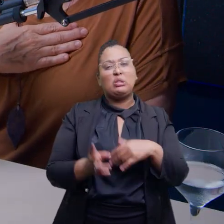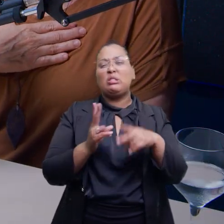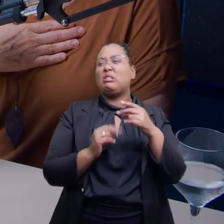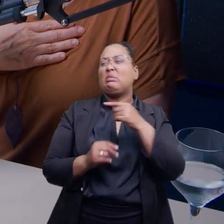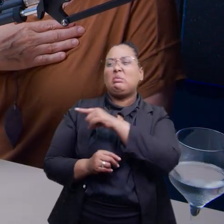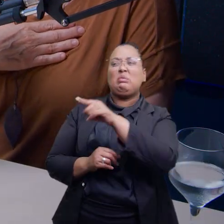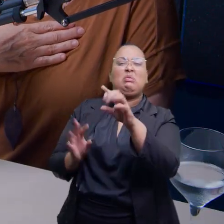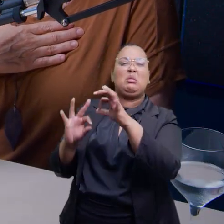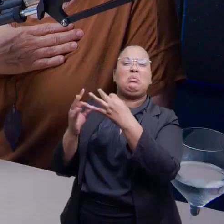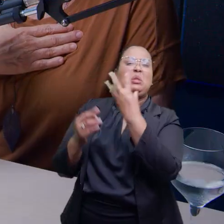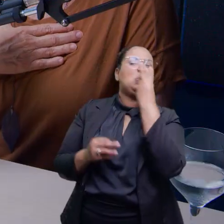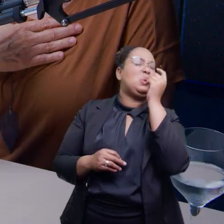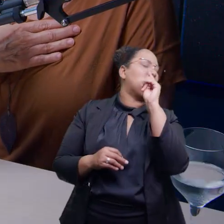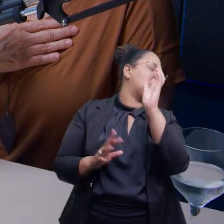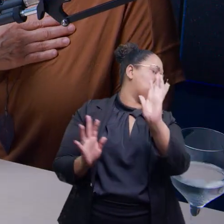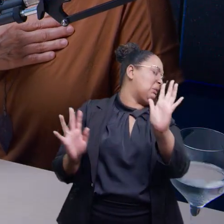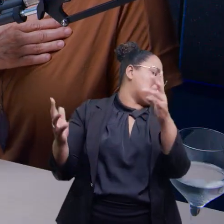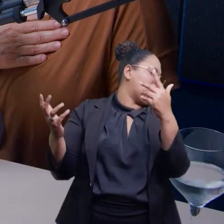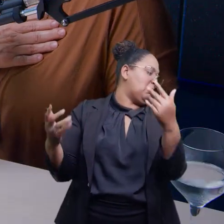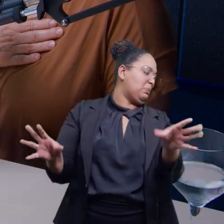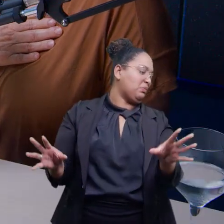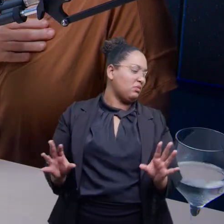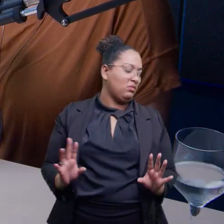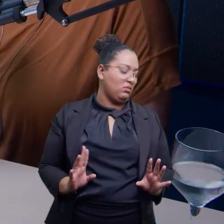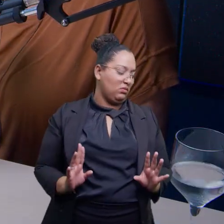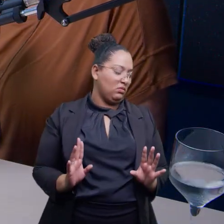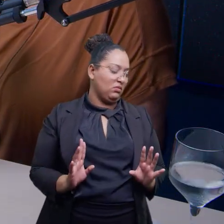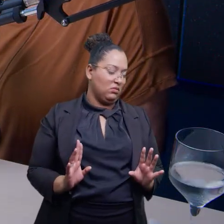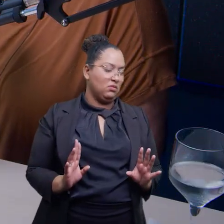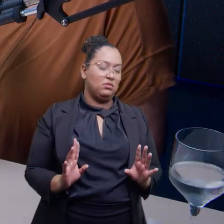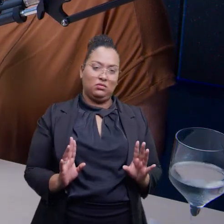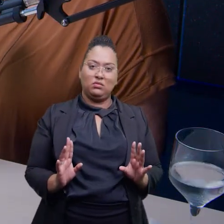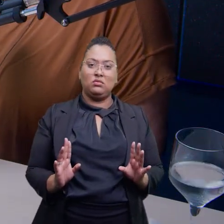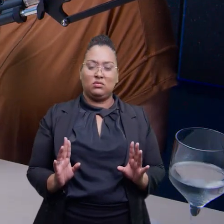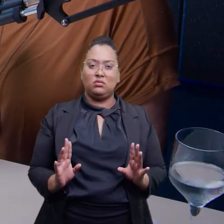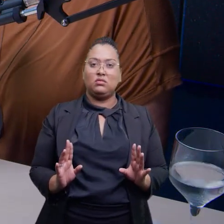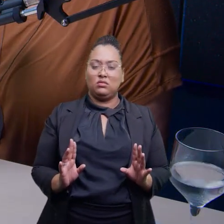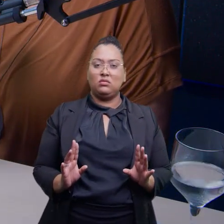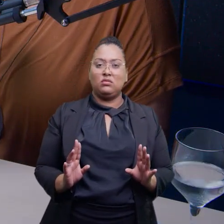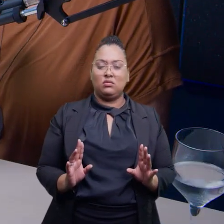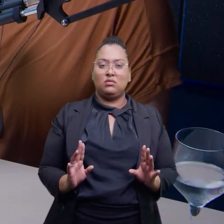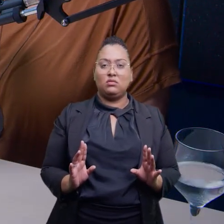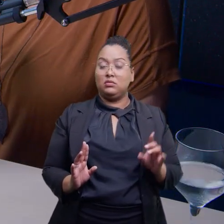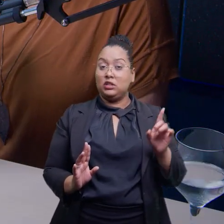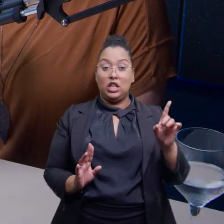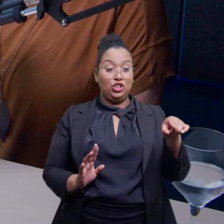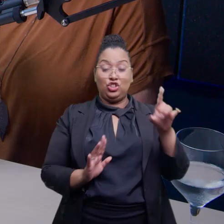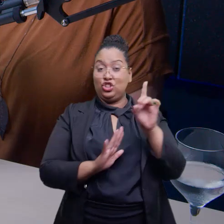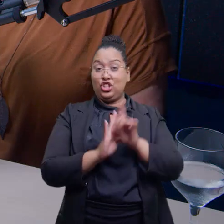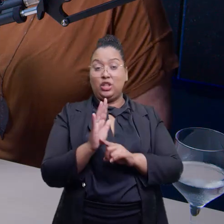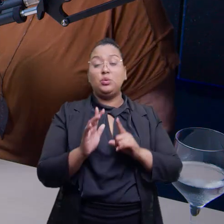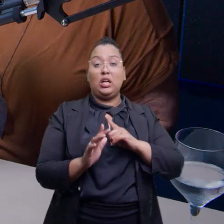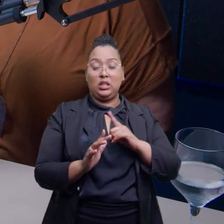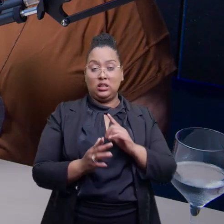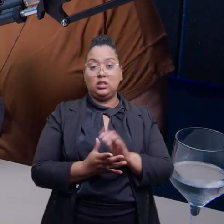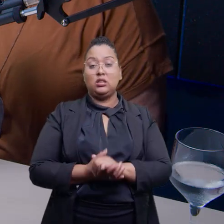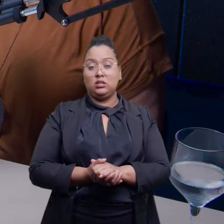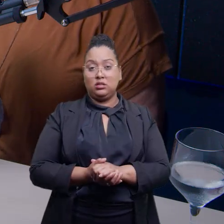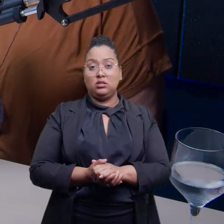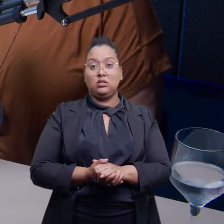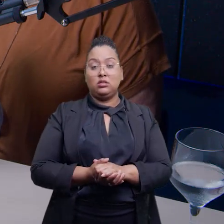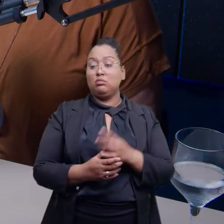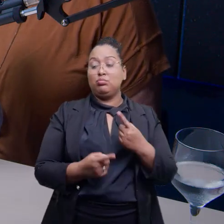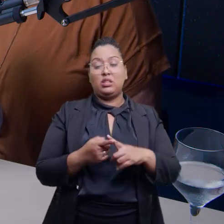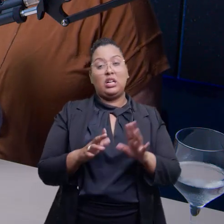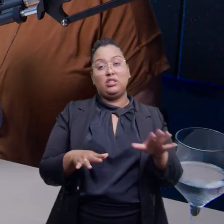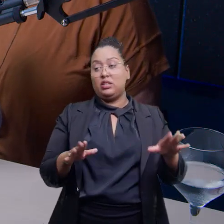ou o adolescente falar: não gostei dessa família, não quero. E ele Às tem vezes direito sai, de né? dizer isso. Sai do lar Ele e tem vai direito de dizer isso.